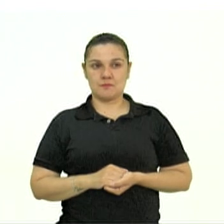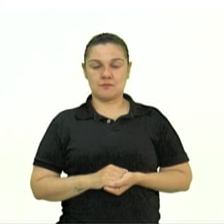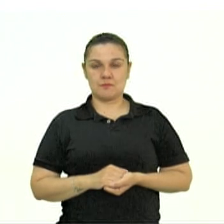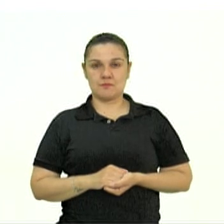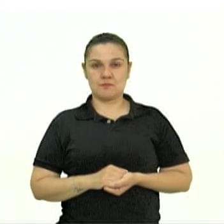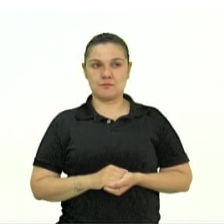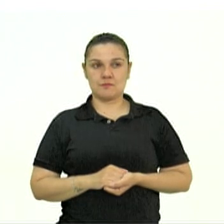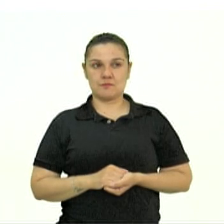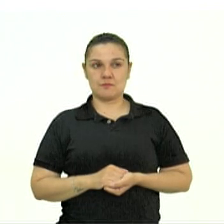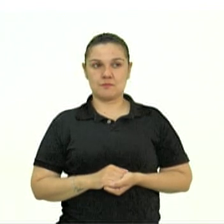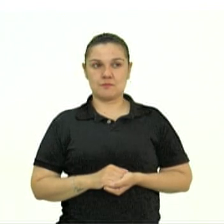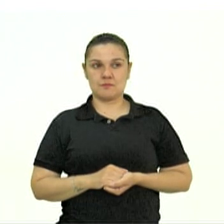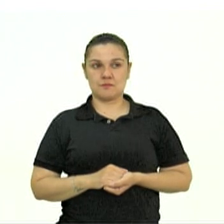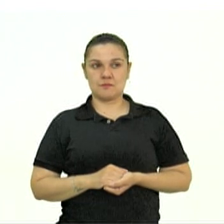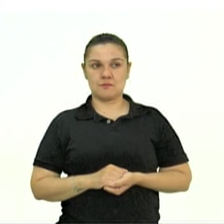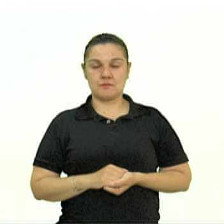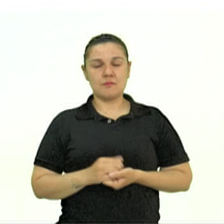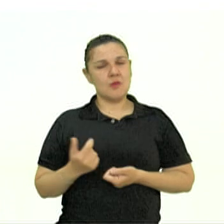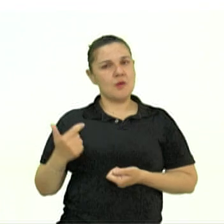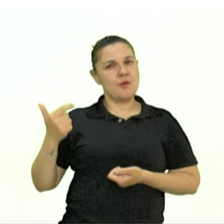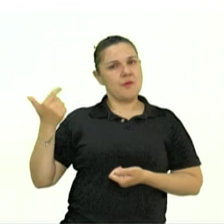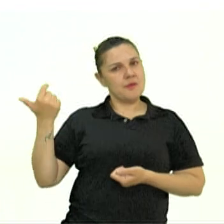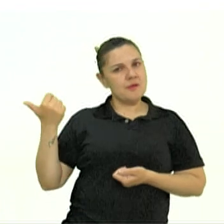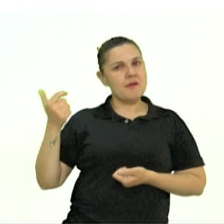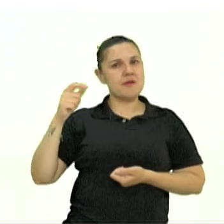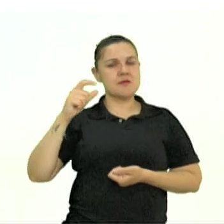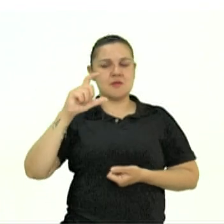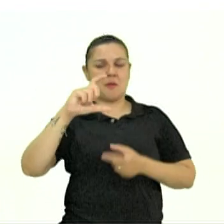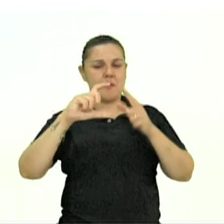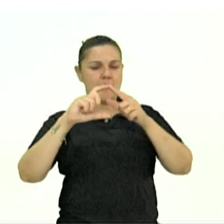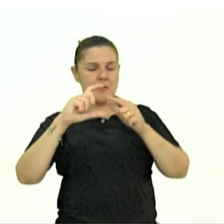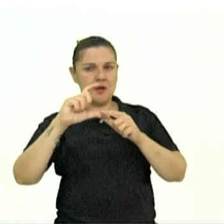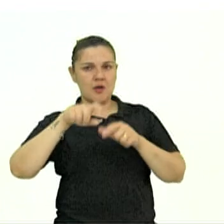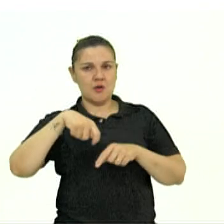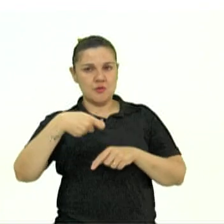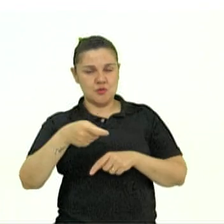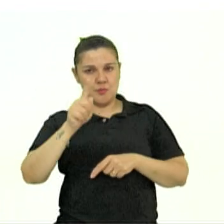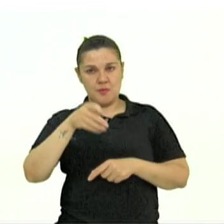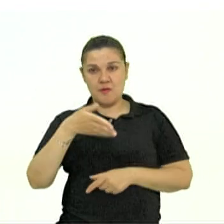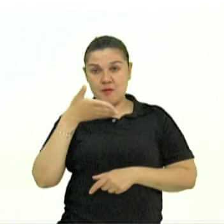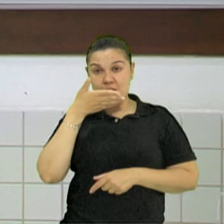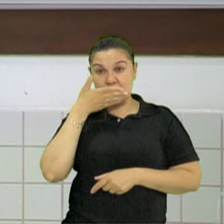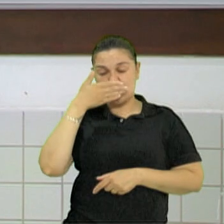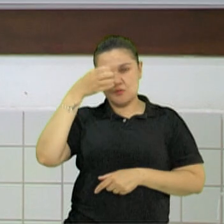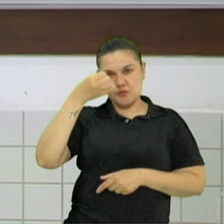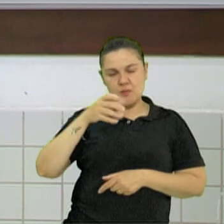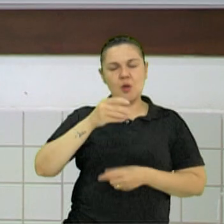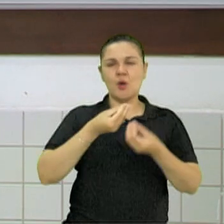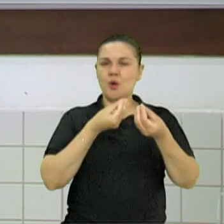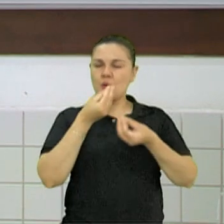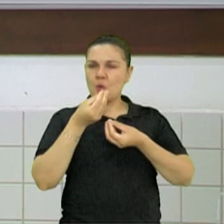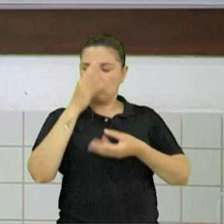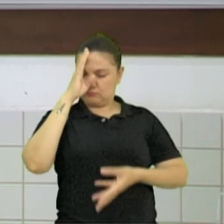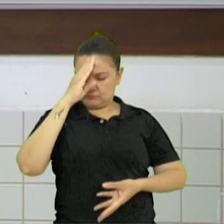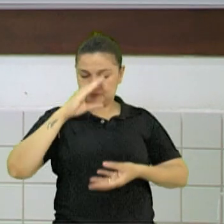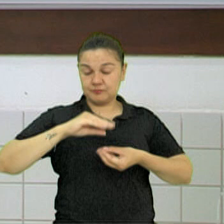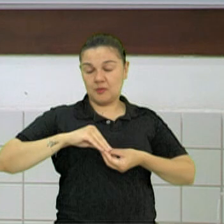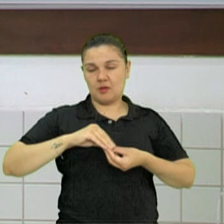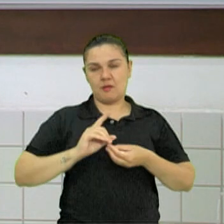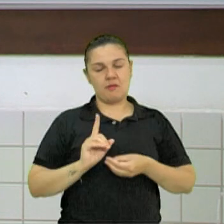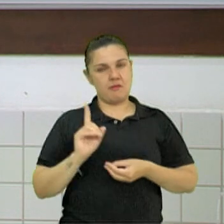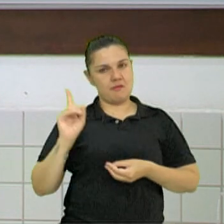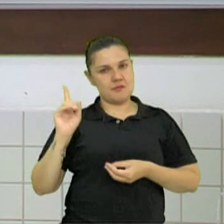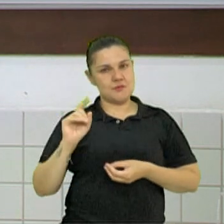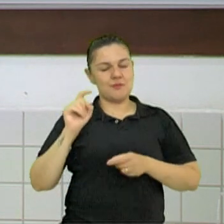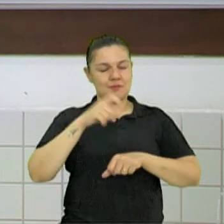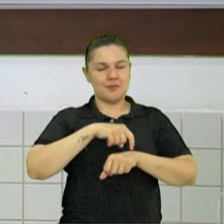só, buscar-te venho. Então, sabendo que se trata desse Cacambo, esse indígena, como que eu posso compreender esses